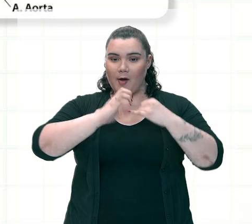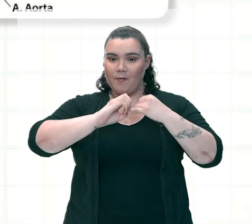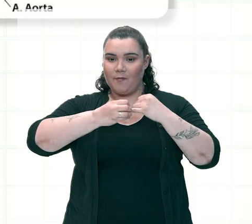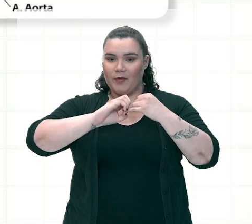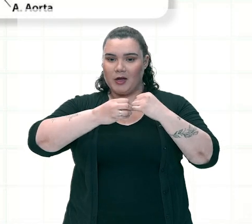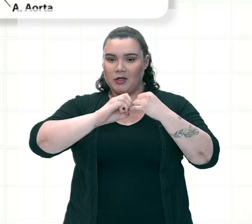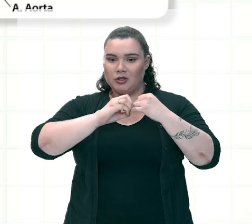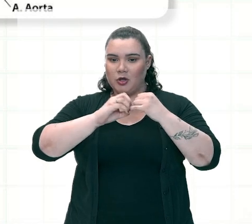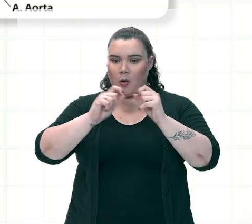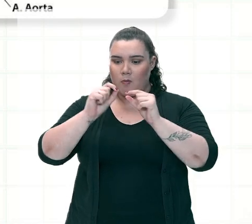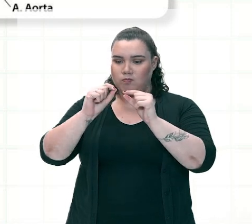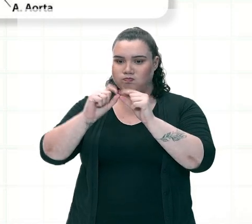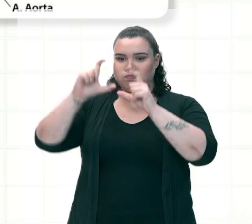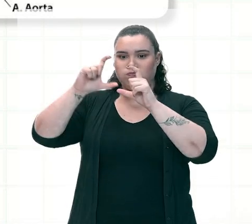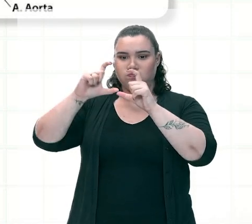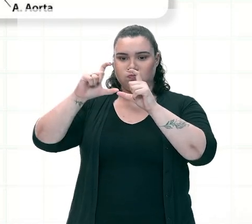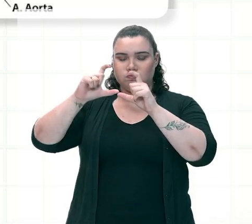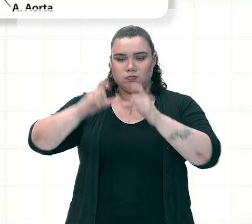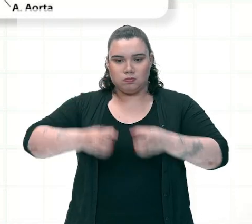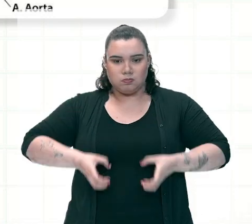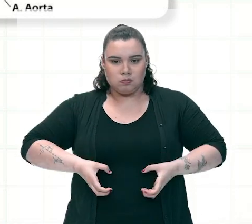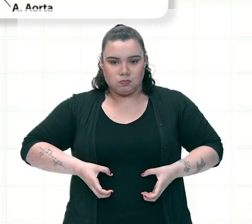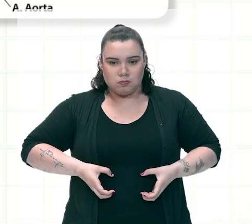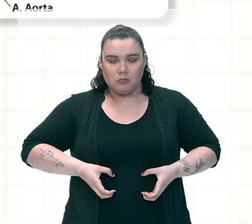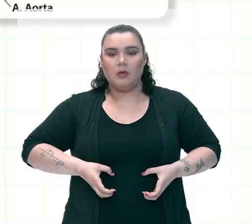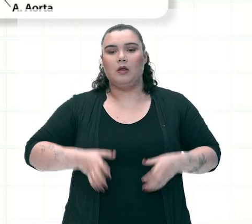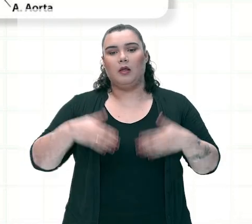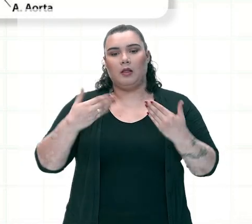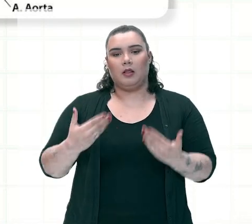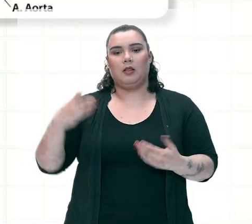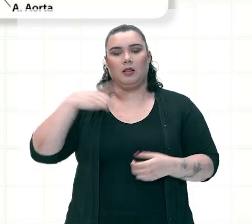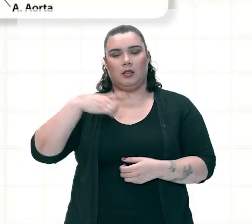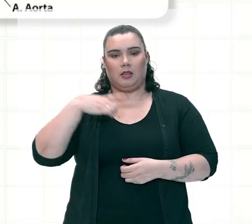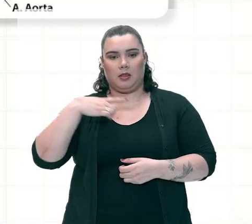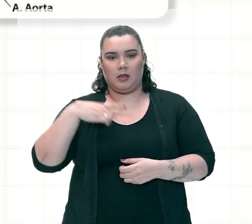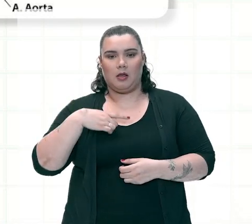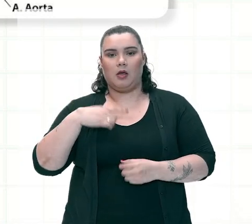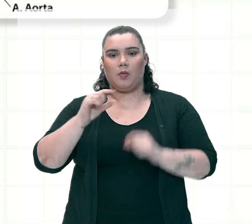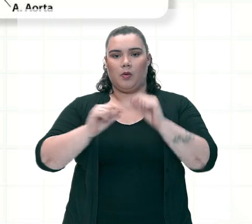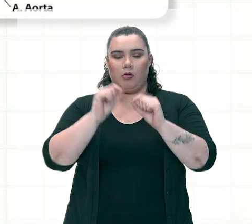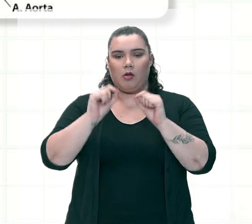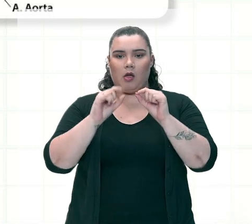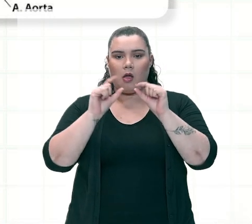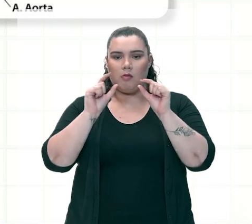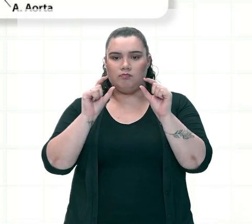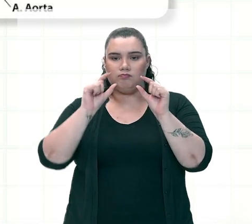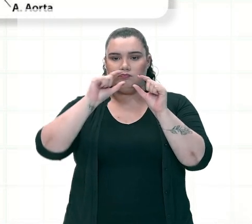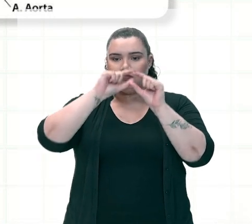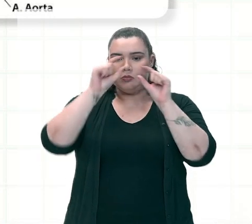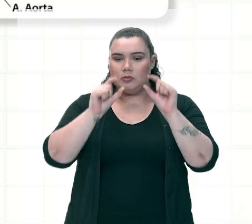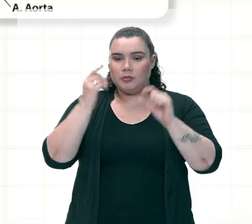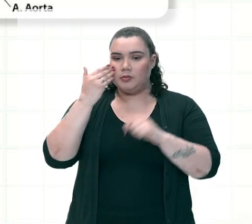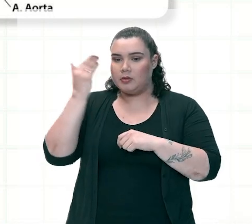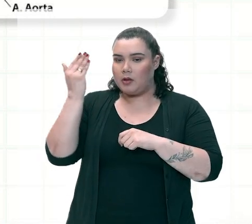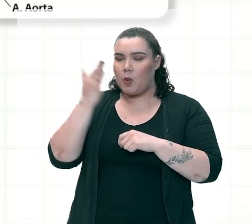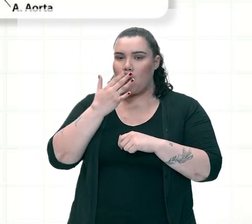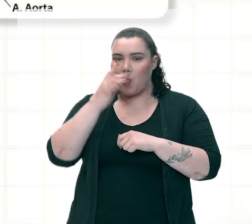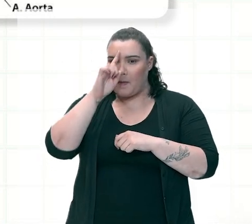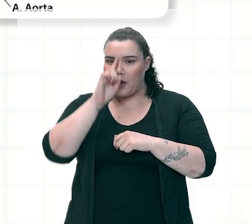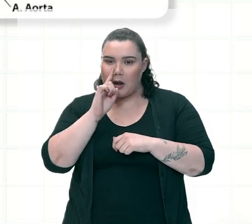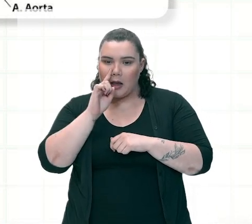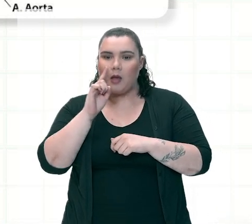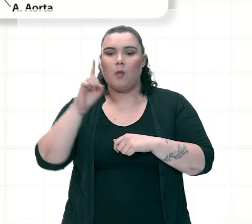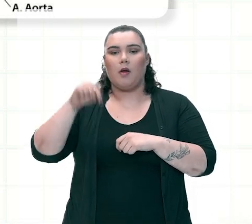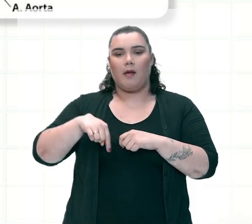grandes, temos aqui dos dois lados. E logo acima dele a gente vai ter as glândulas suprarrenais, certo? Como a gente visualiza